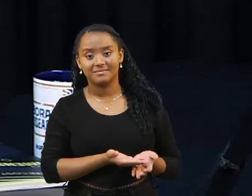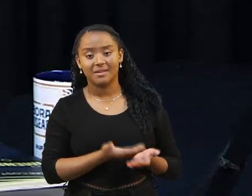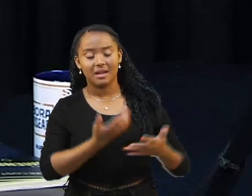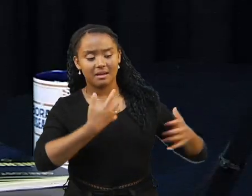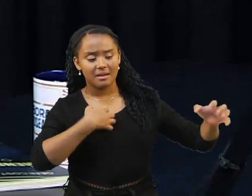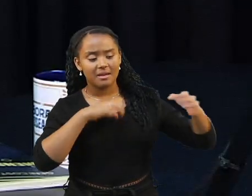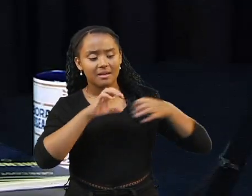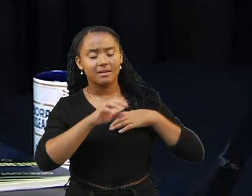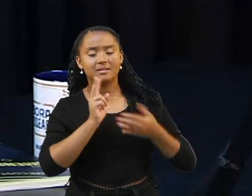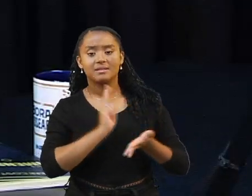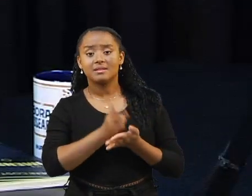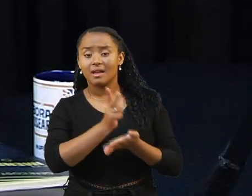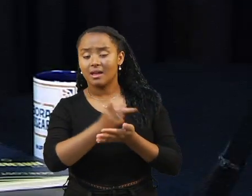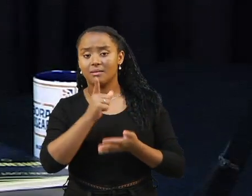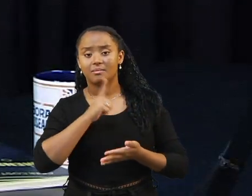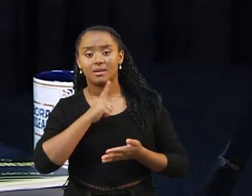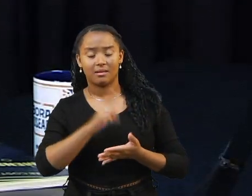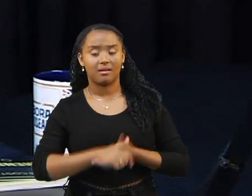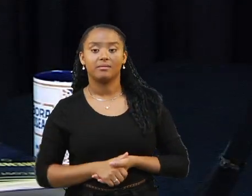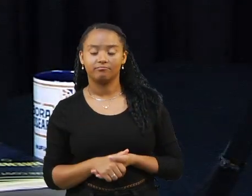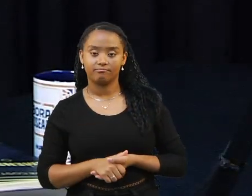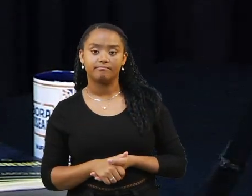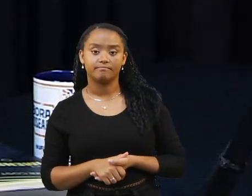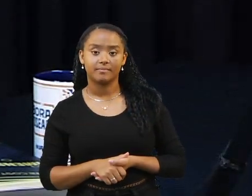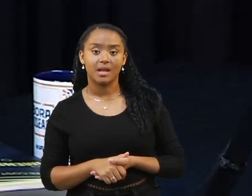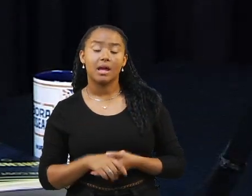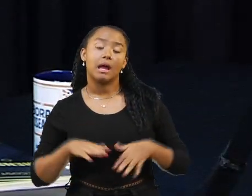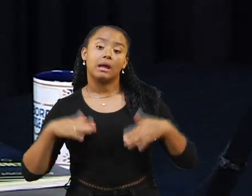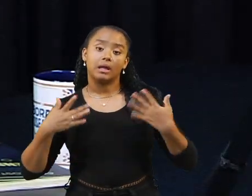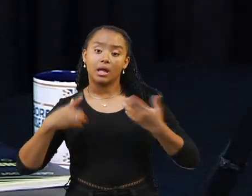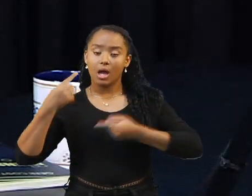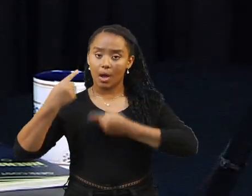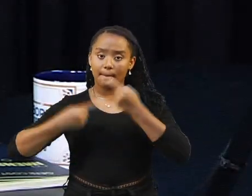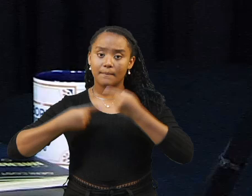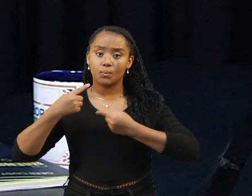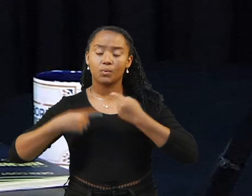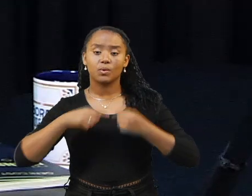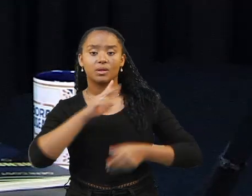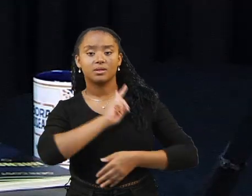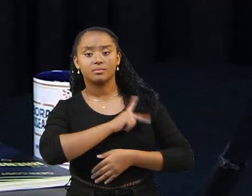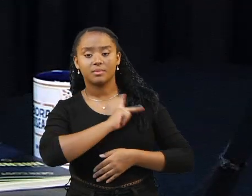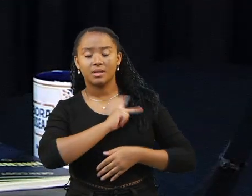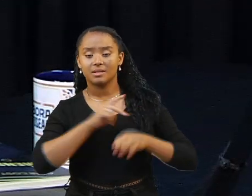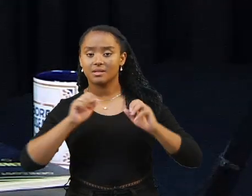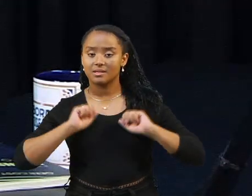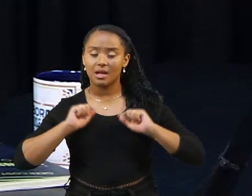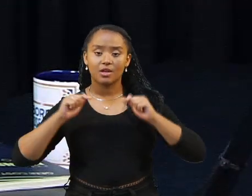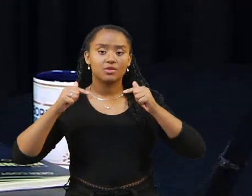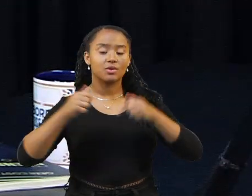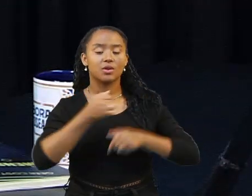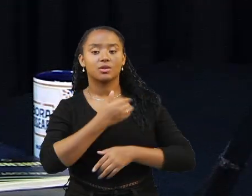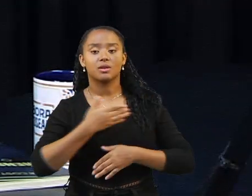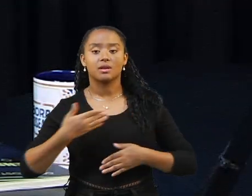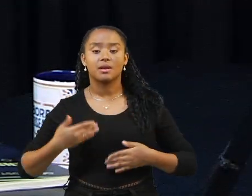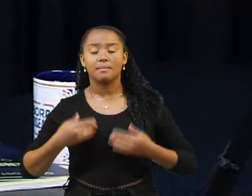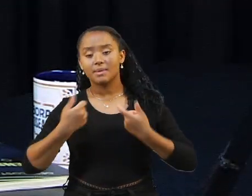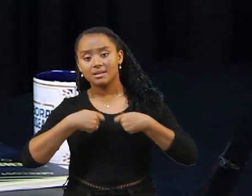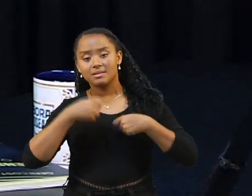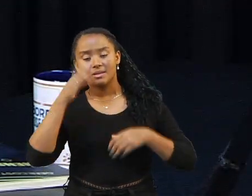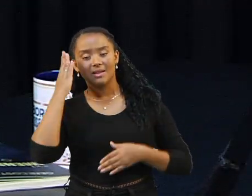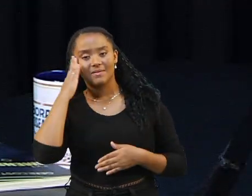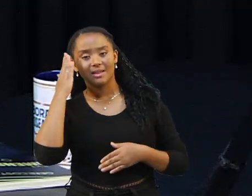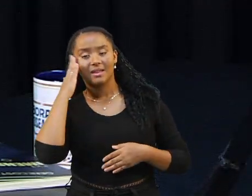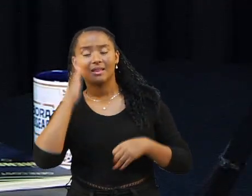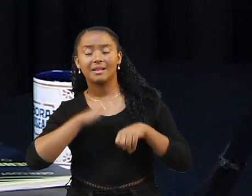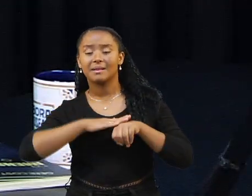né? Serei, se nada interromper esse ciclo de vida. E as políticas públicas e as ações